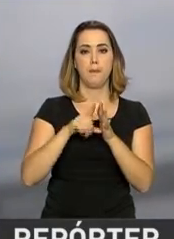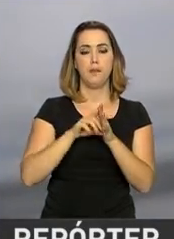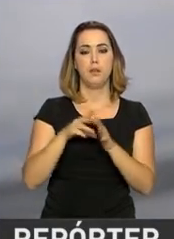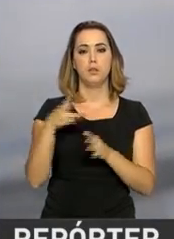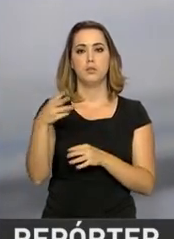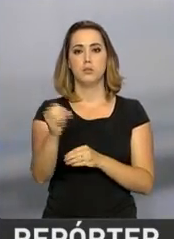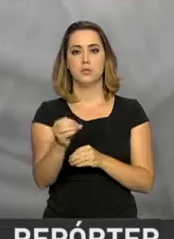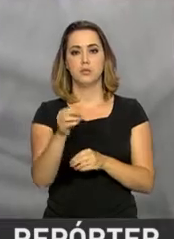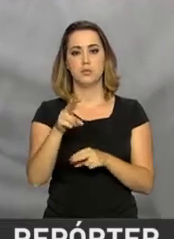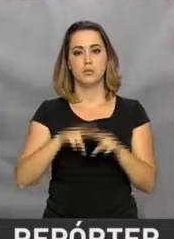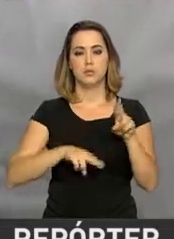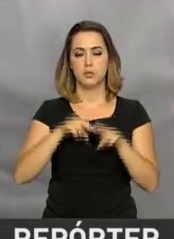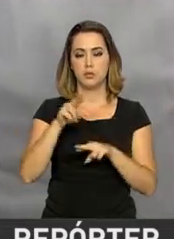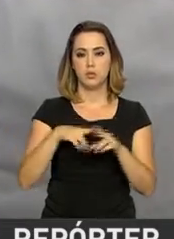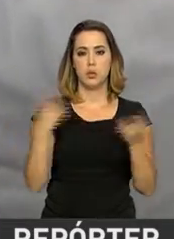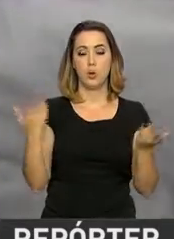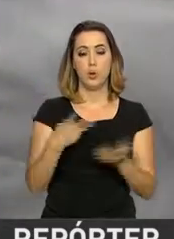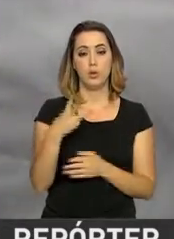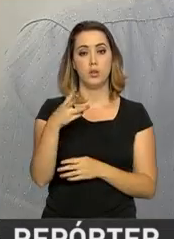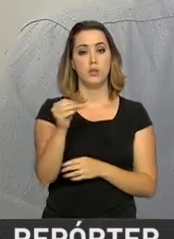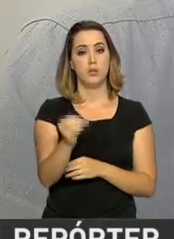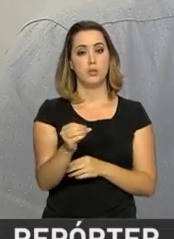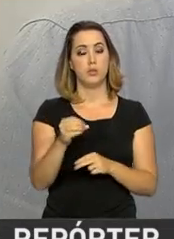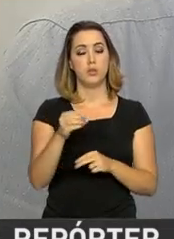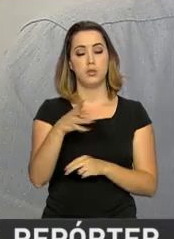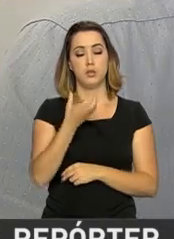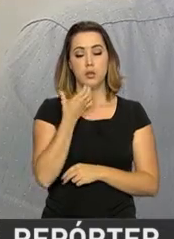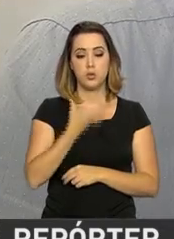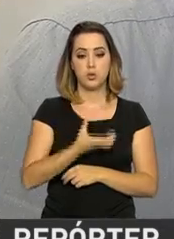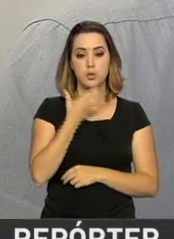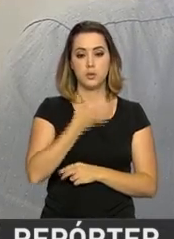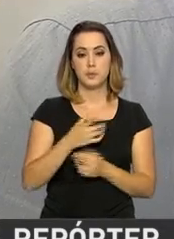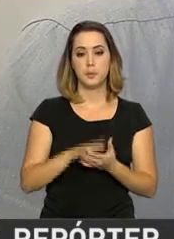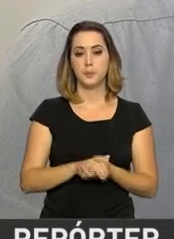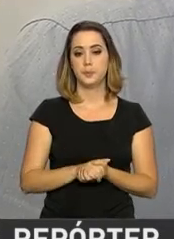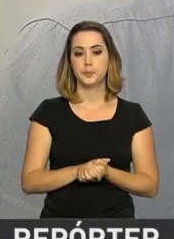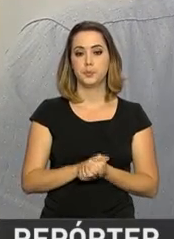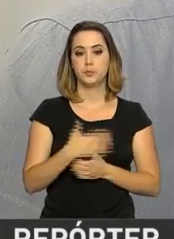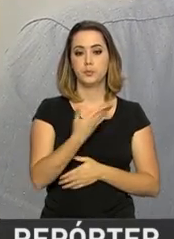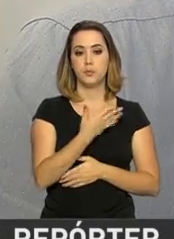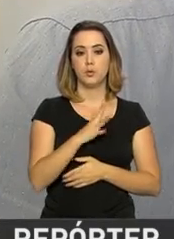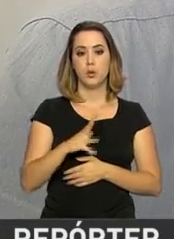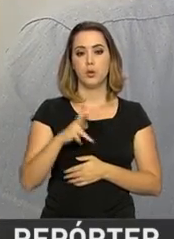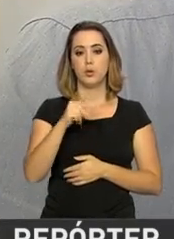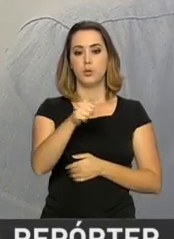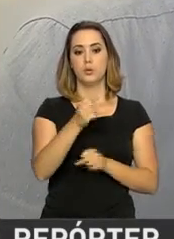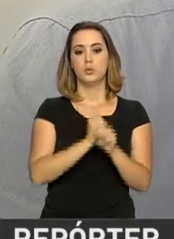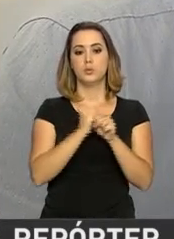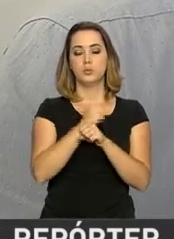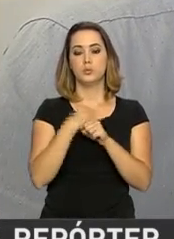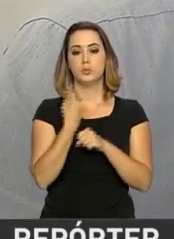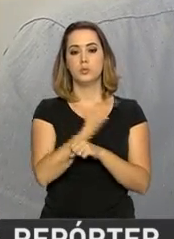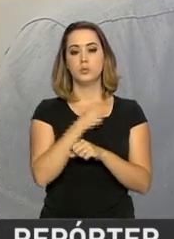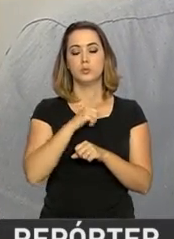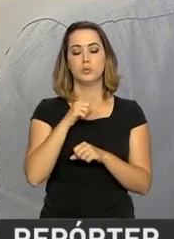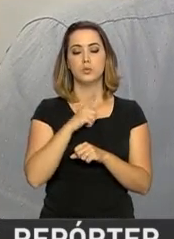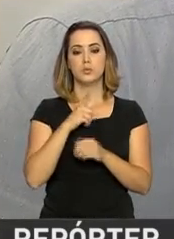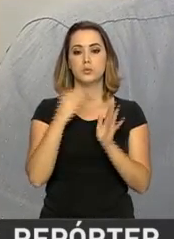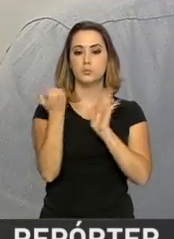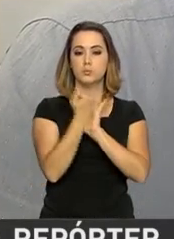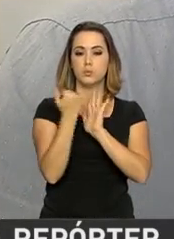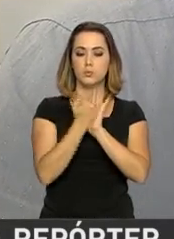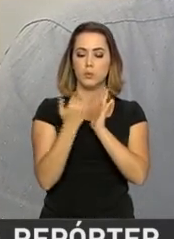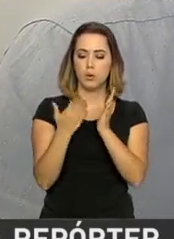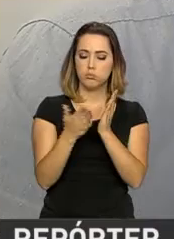junho agora passou para o dia 30 de dezembro todo ano nós temos o calendário do abono salarial é pago de julho de um ano até junho